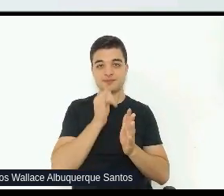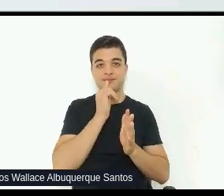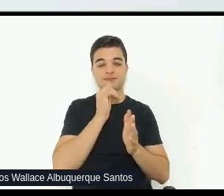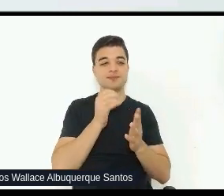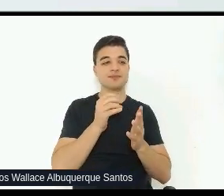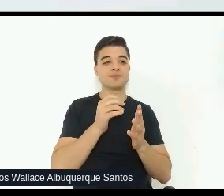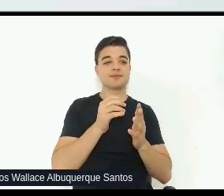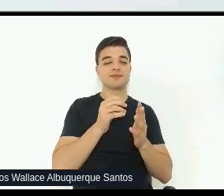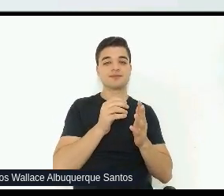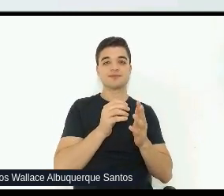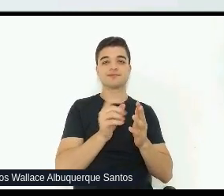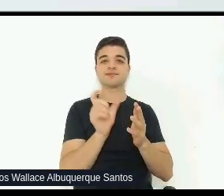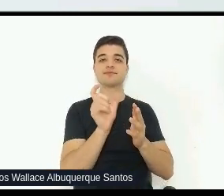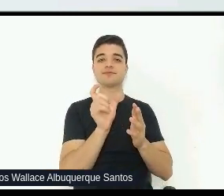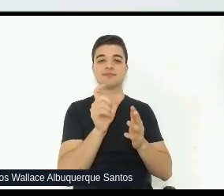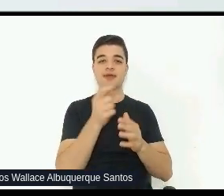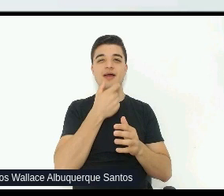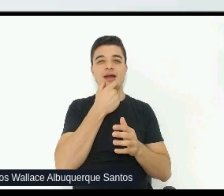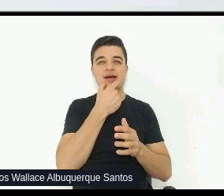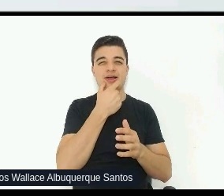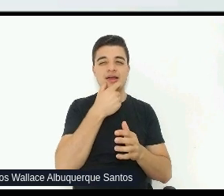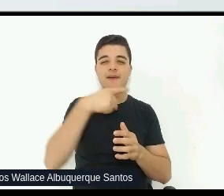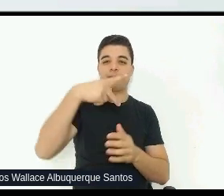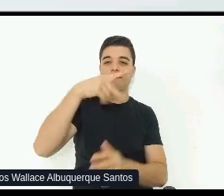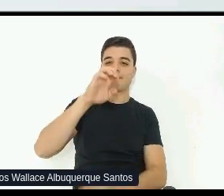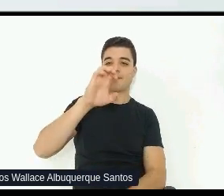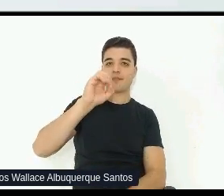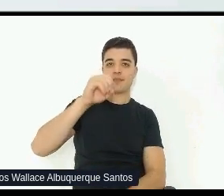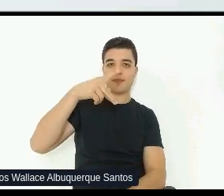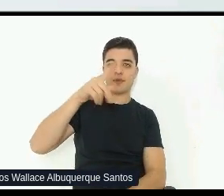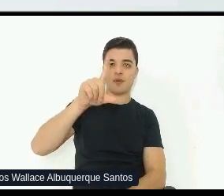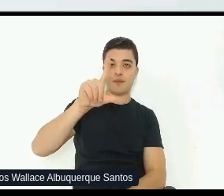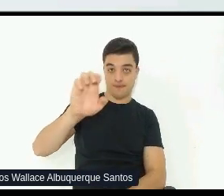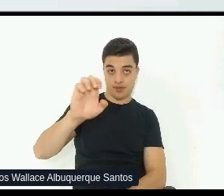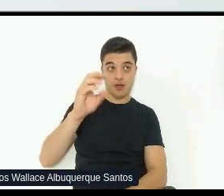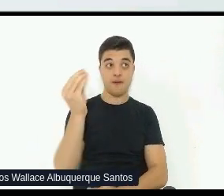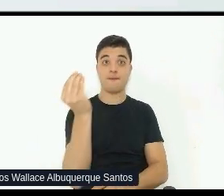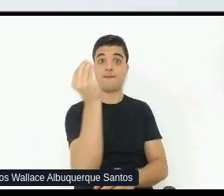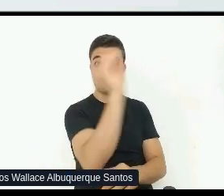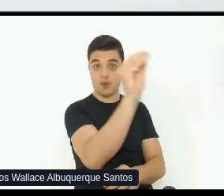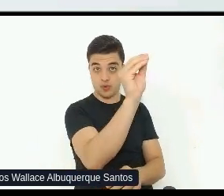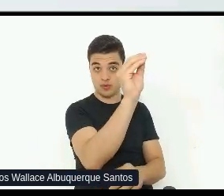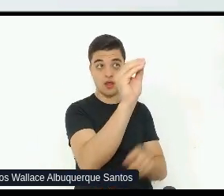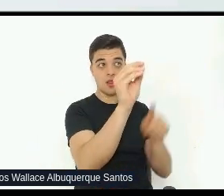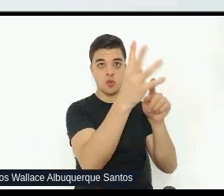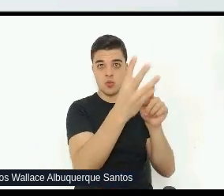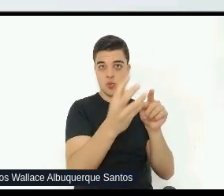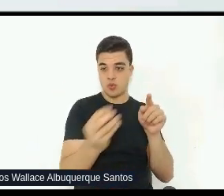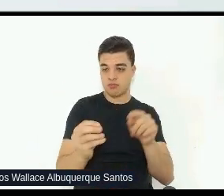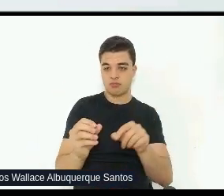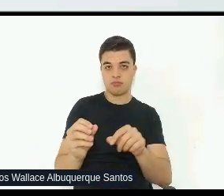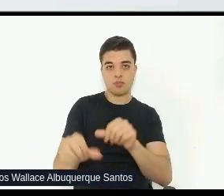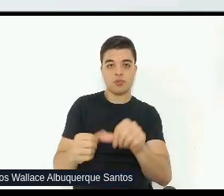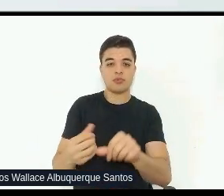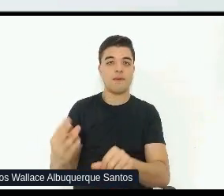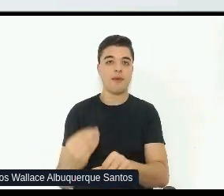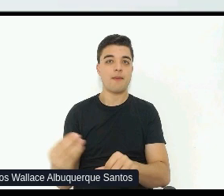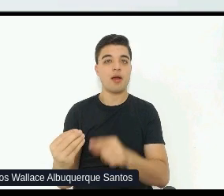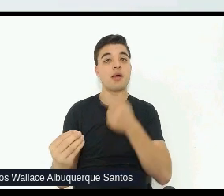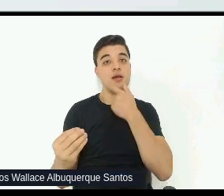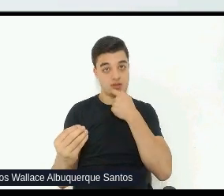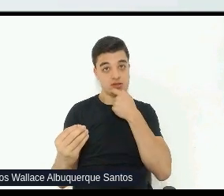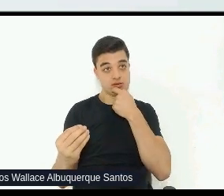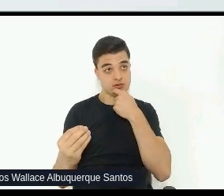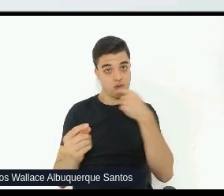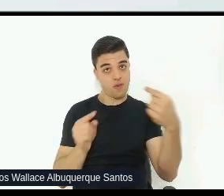people. Então, ele vai precisar, ele vai precisar fazer, a partir do momento em que eu tagueio essa palavra, o